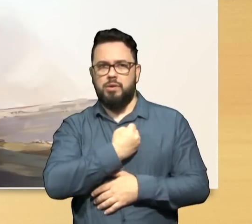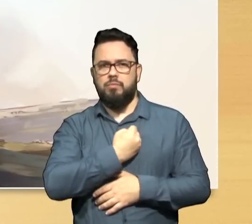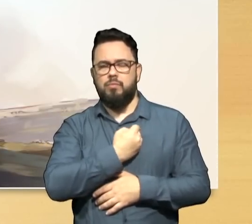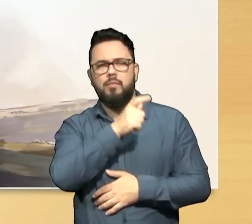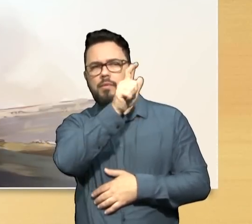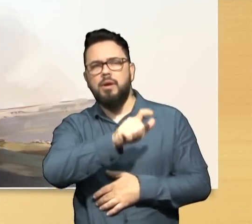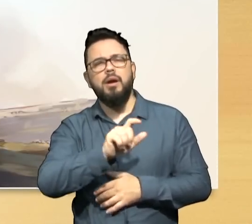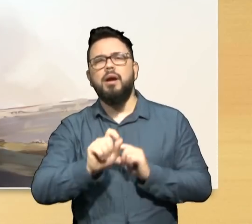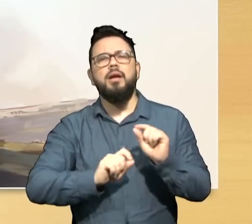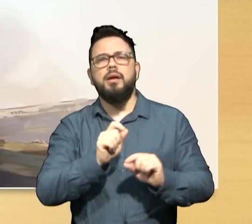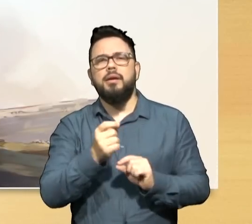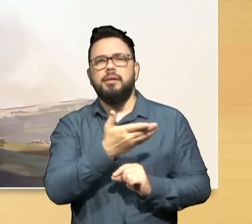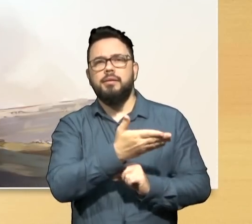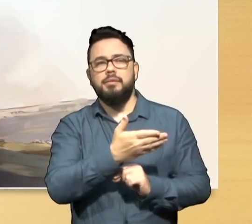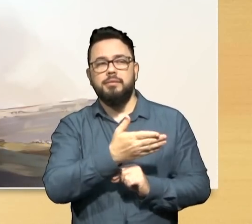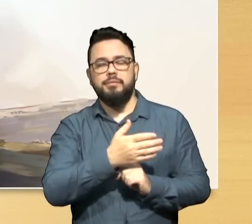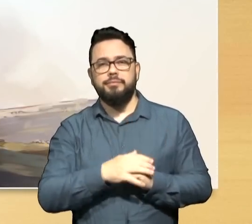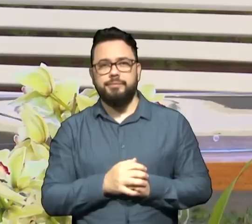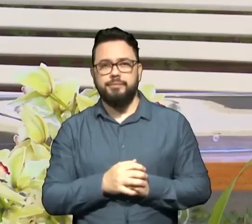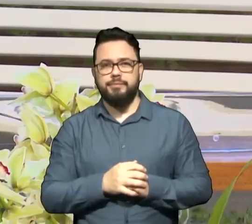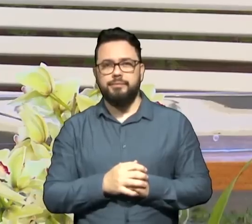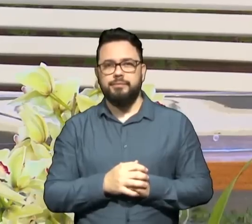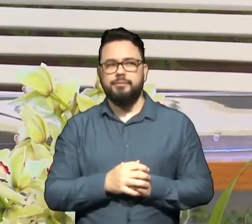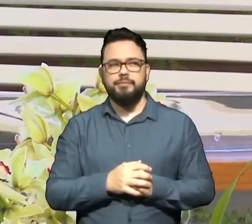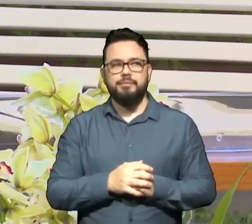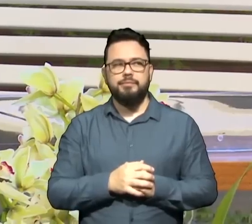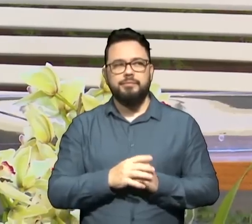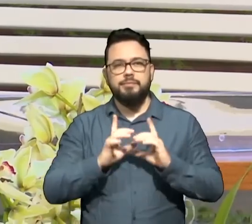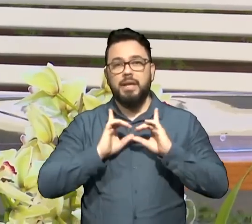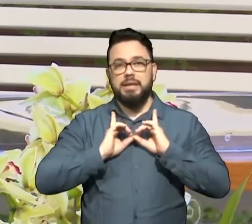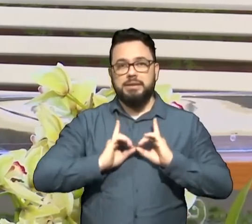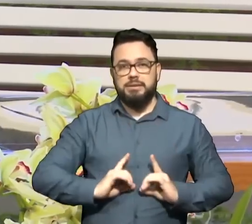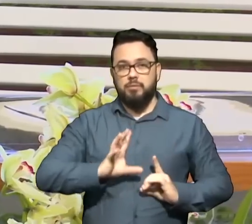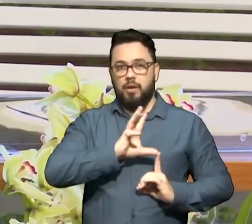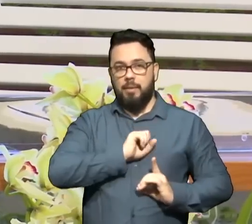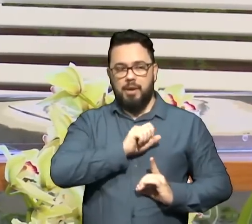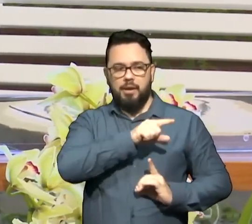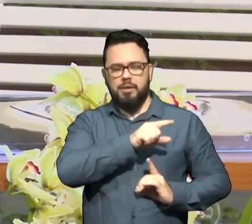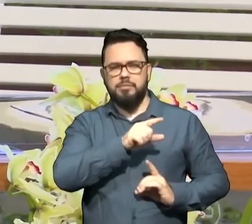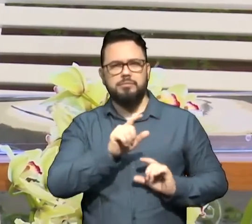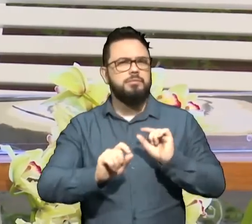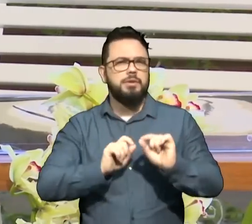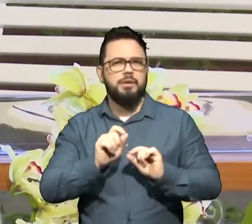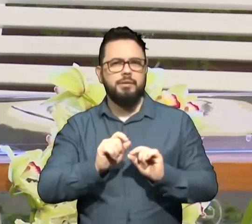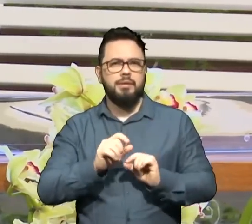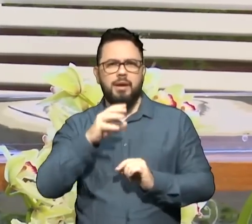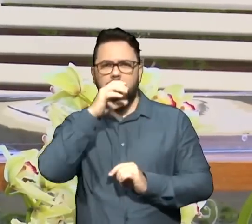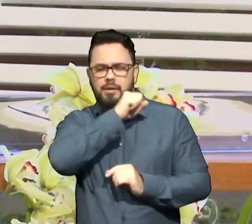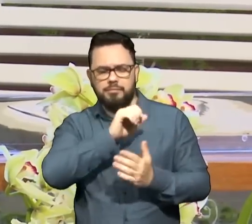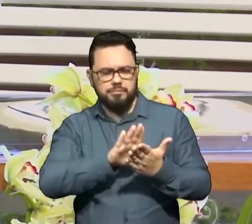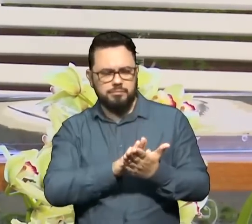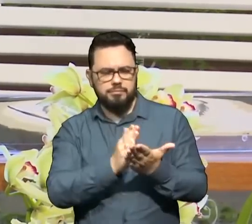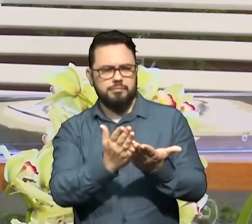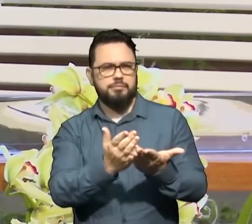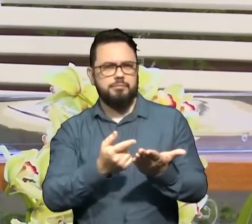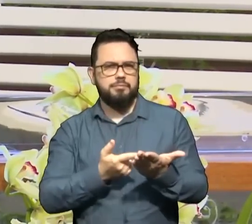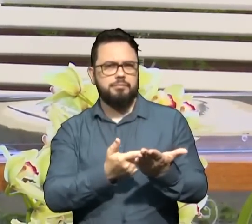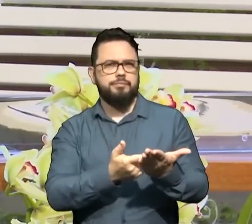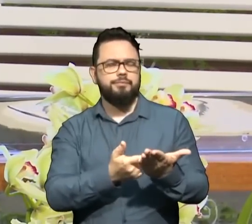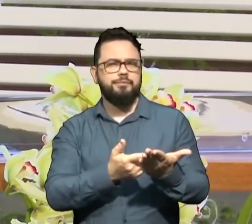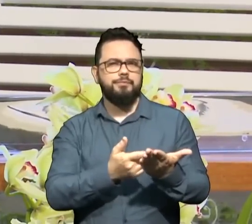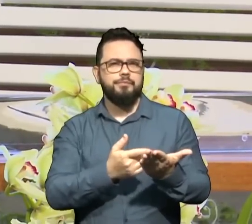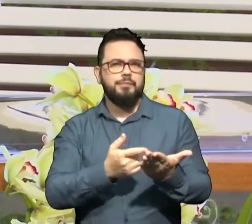cognominado O discípulo Amado pegue a sua Bíblia se você está acompanhando em casa corra agora pegue a Bíblia e aproveite